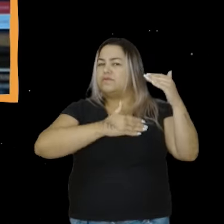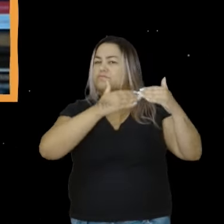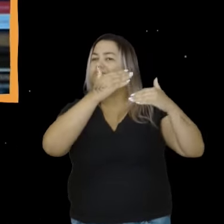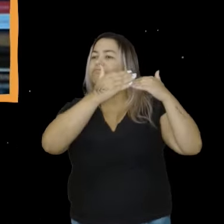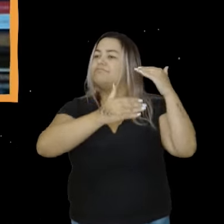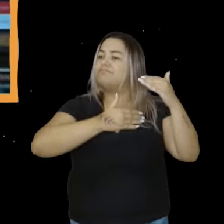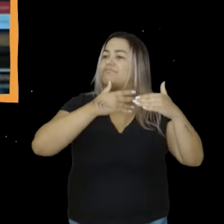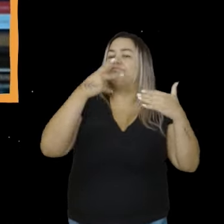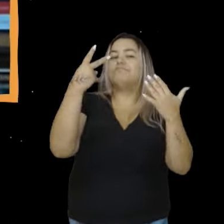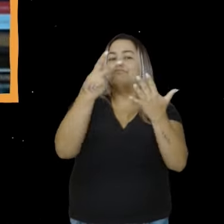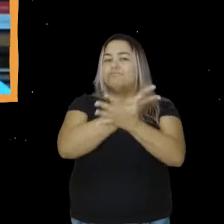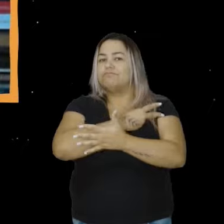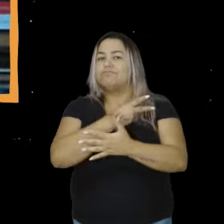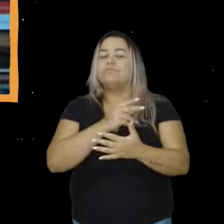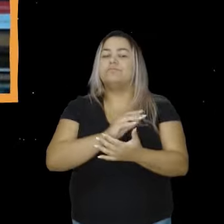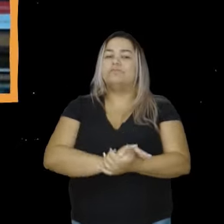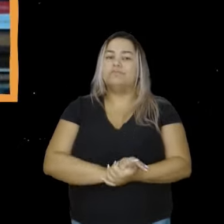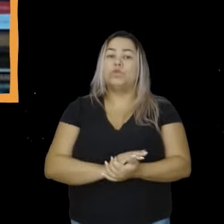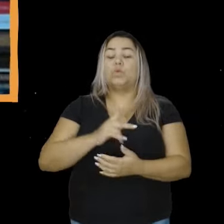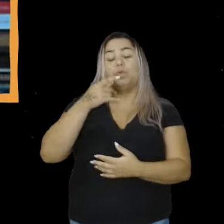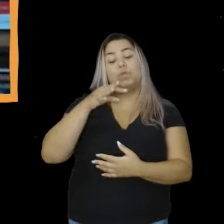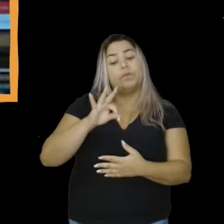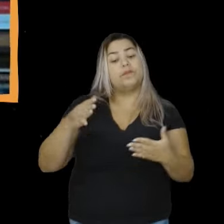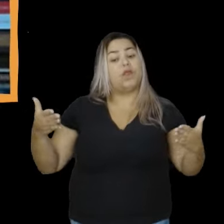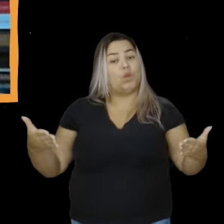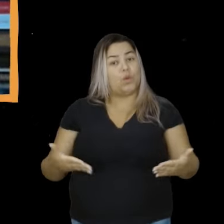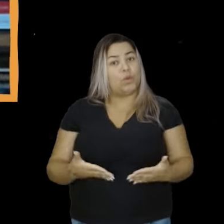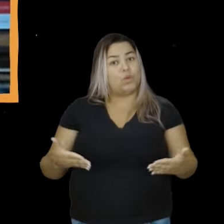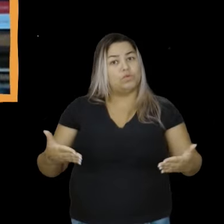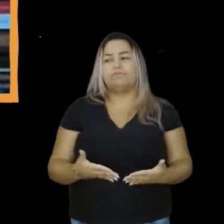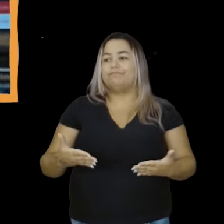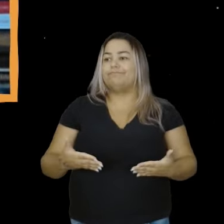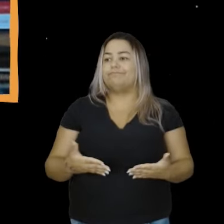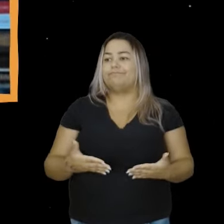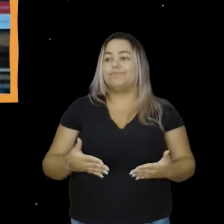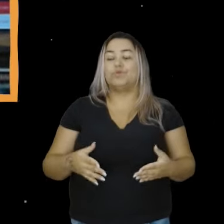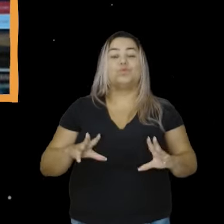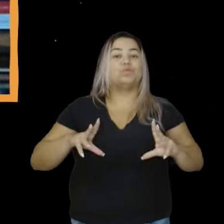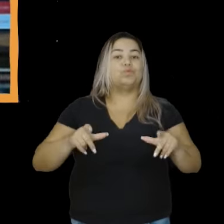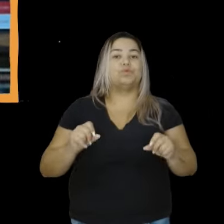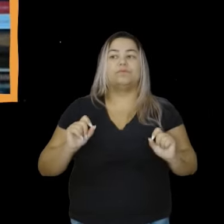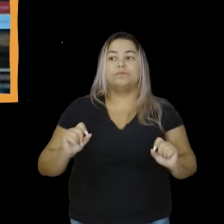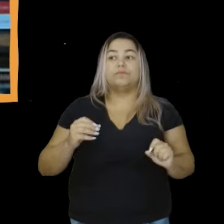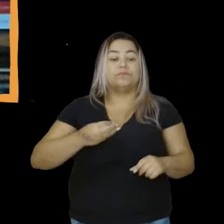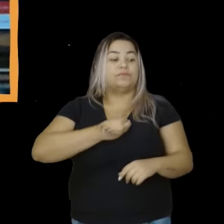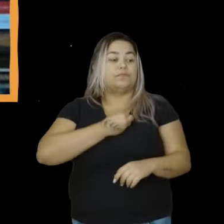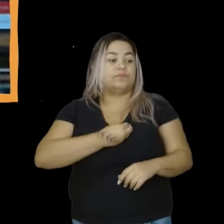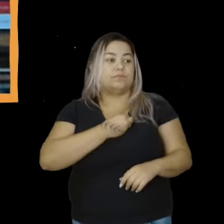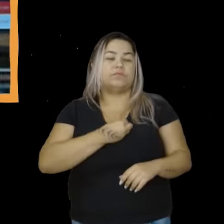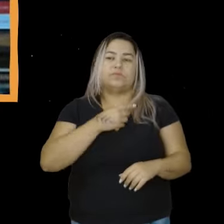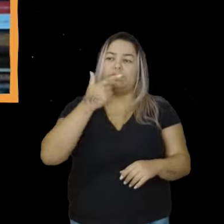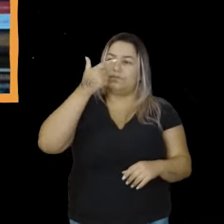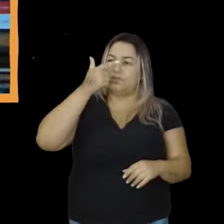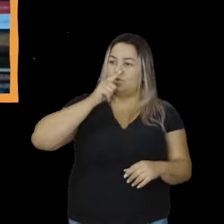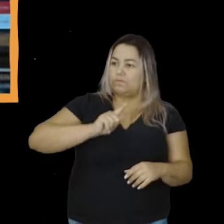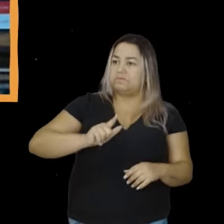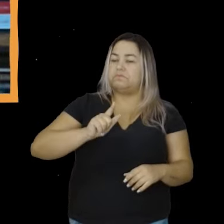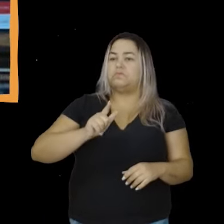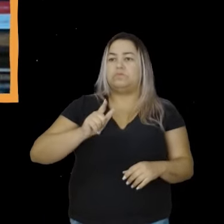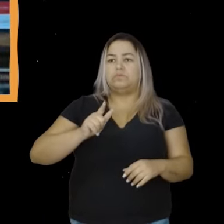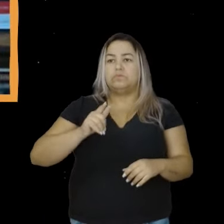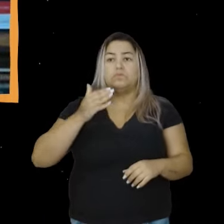se desenvolvendo num crescente. E o PT hoje, depois de tudo que ele viveu, ele alcança uma maturidade quando elegeu Lula,